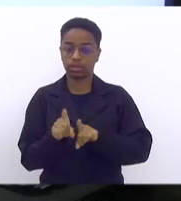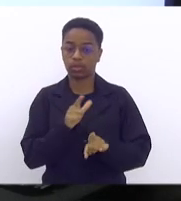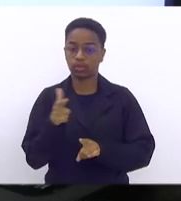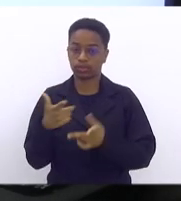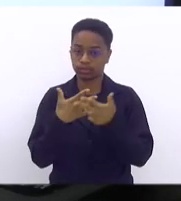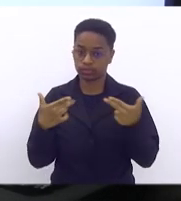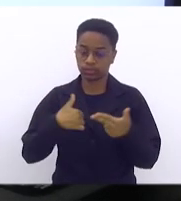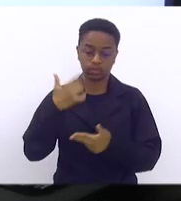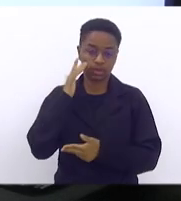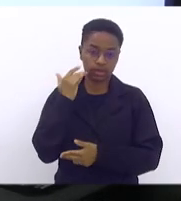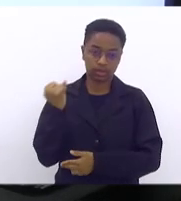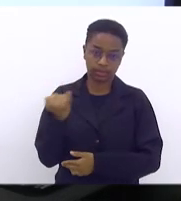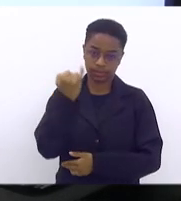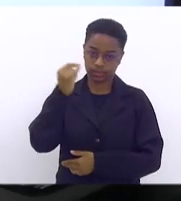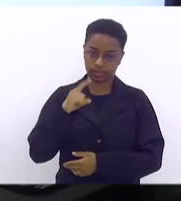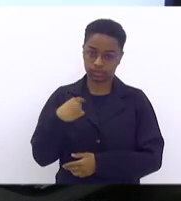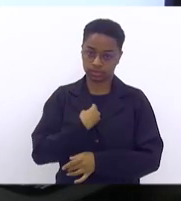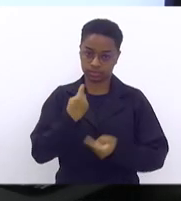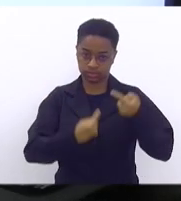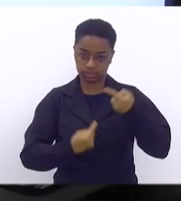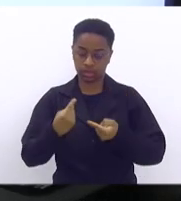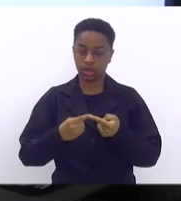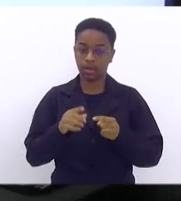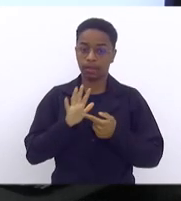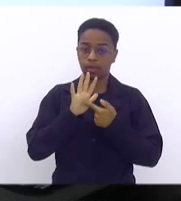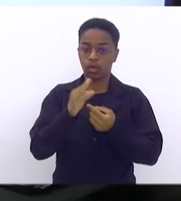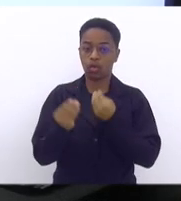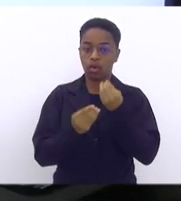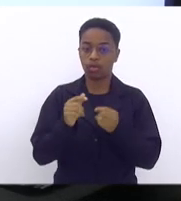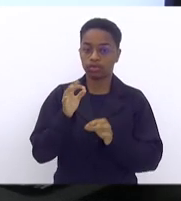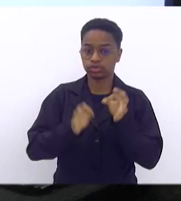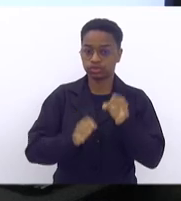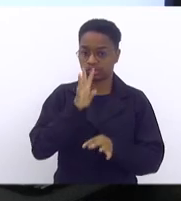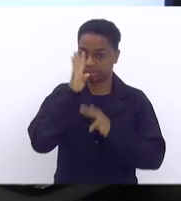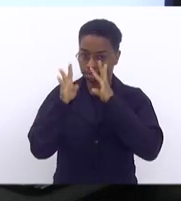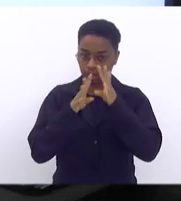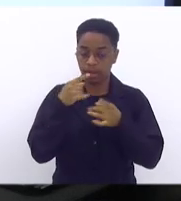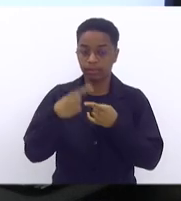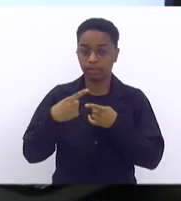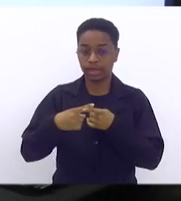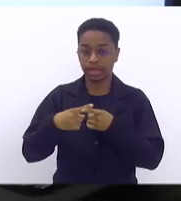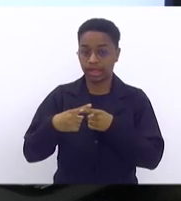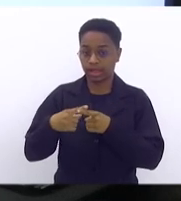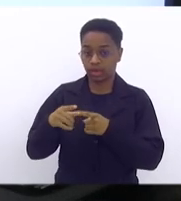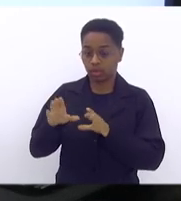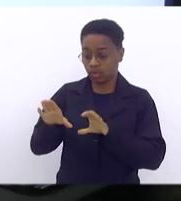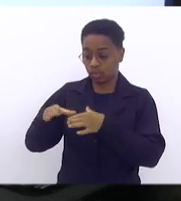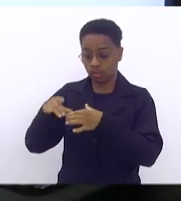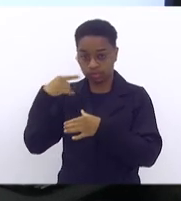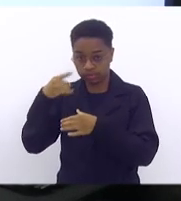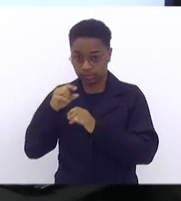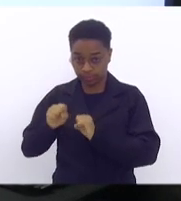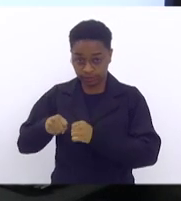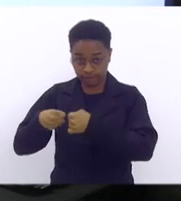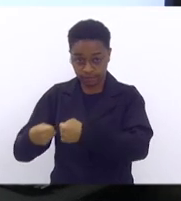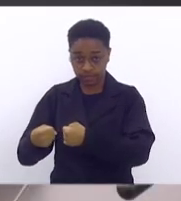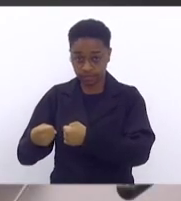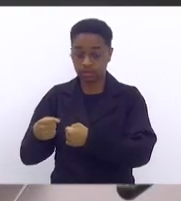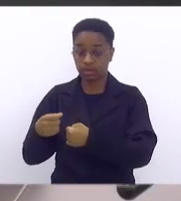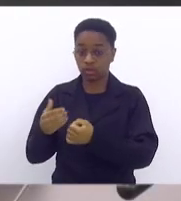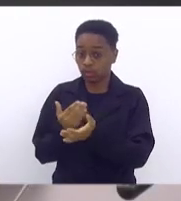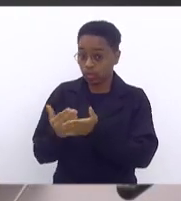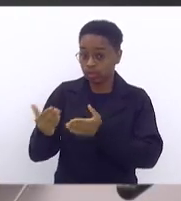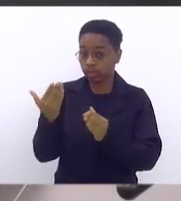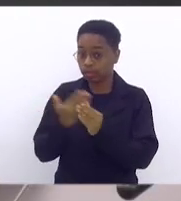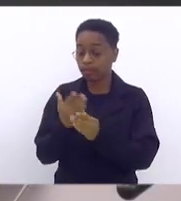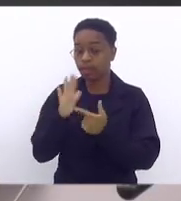importante destacar, para a gente ver esses arbítrios da justiça, é que a defesa, desde o início do processo, dizia que era impossível que ele